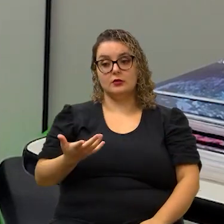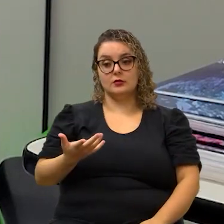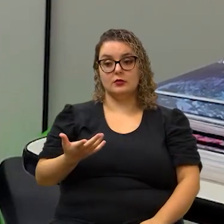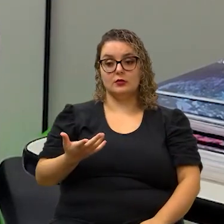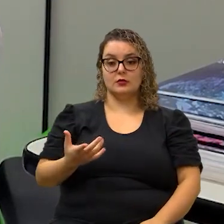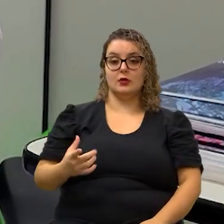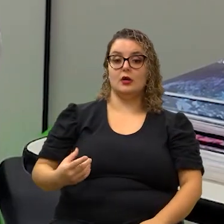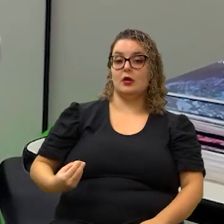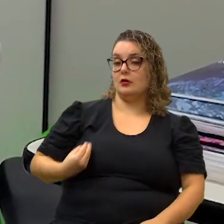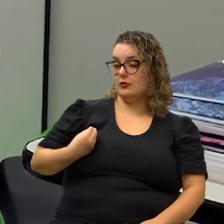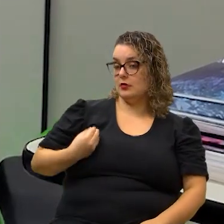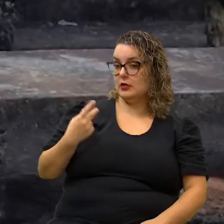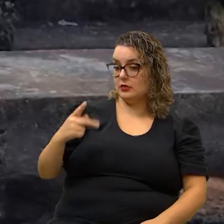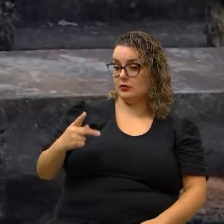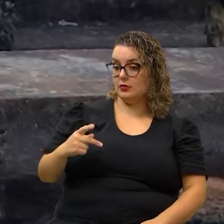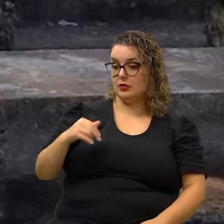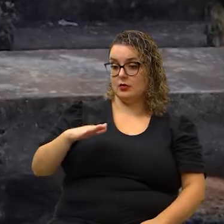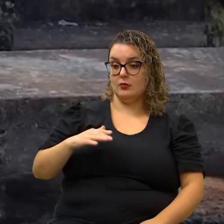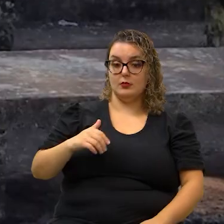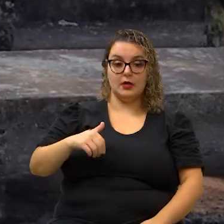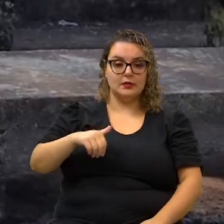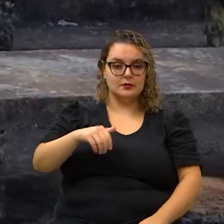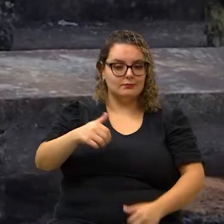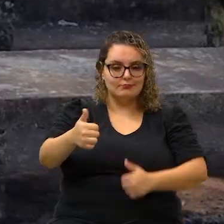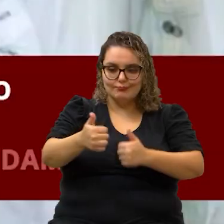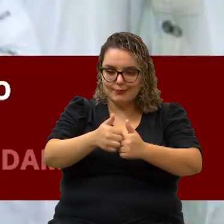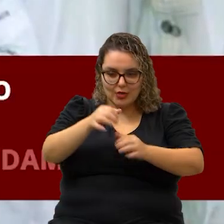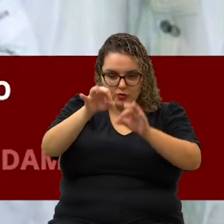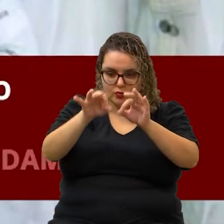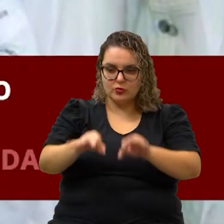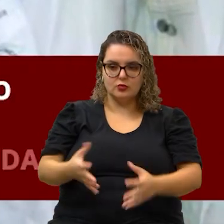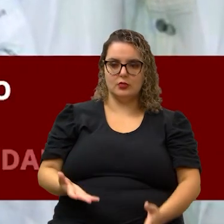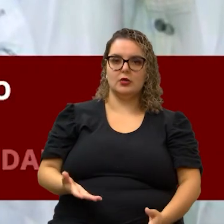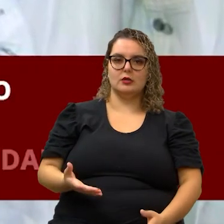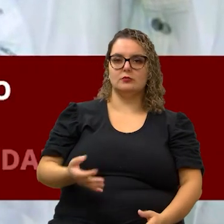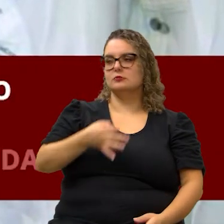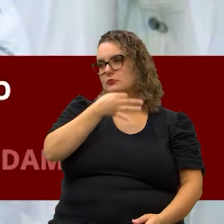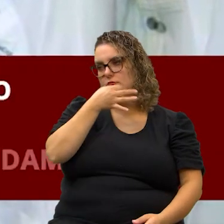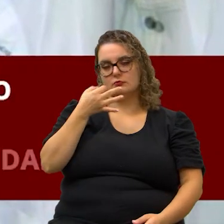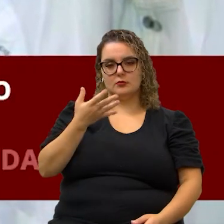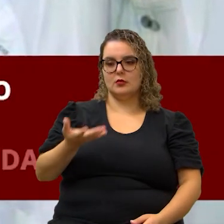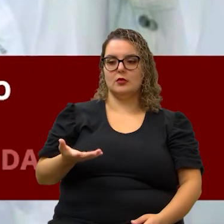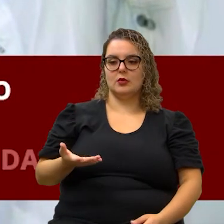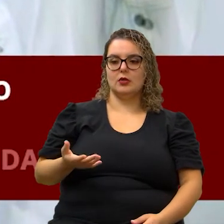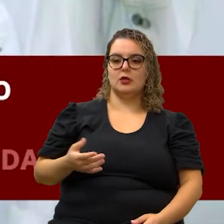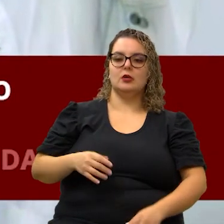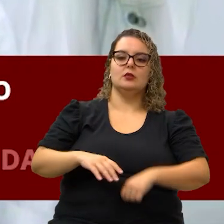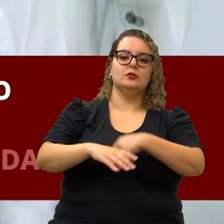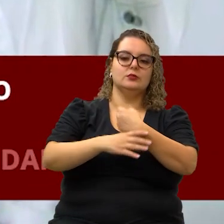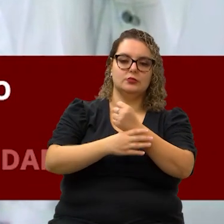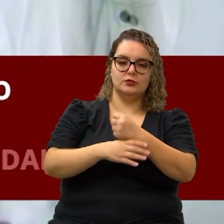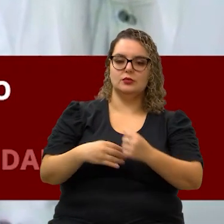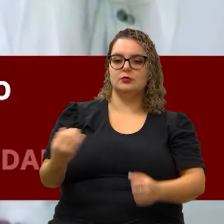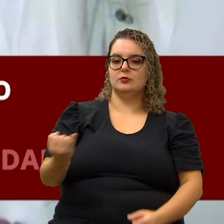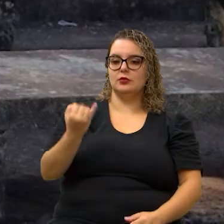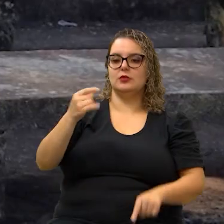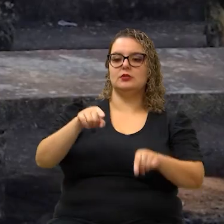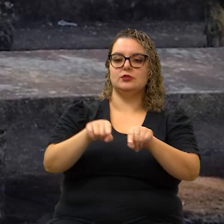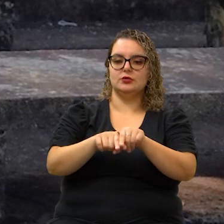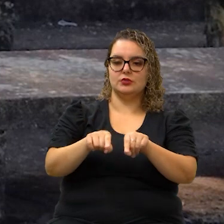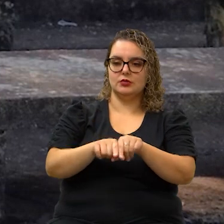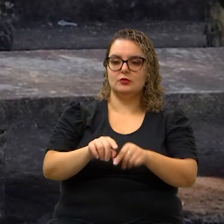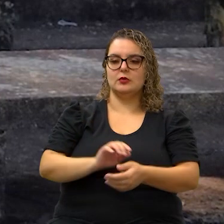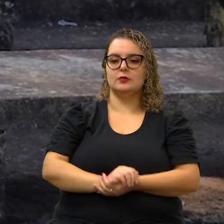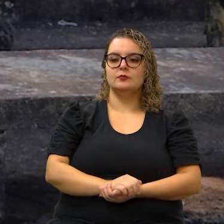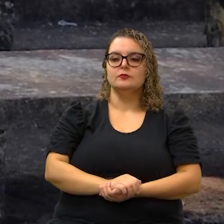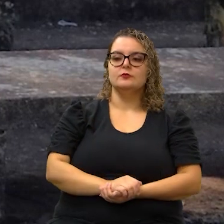do normal, perfeito. Então, os profissionais de fisioterapia foram fundamentais também, porque precisei reaprender